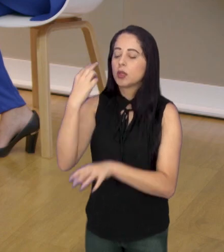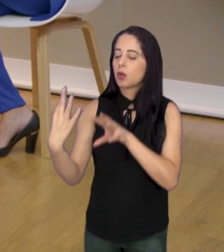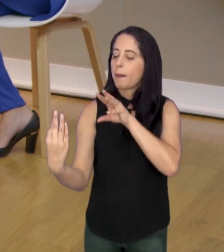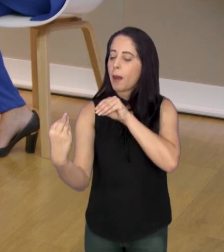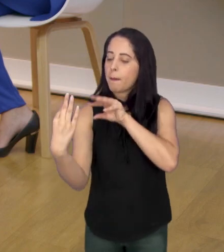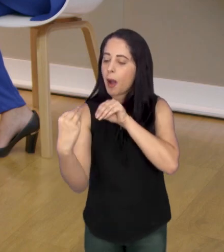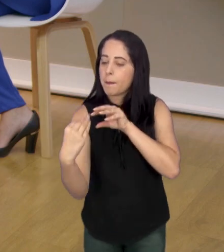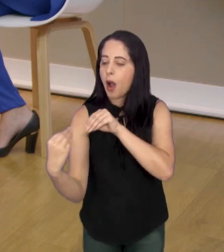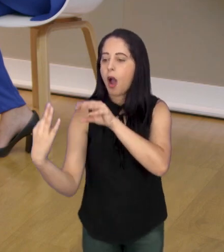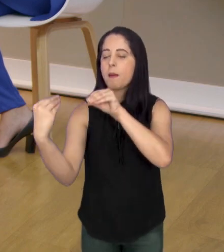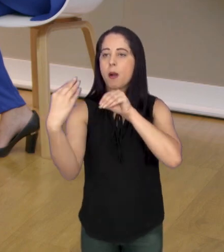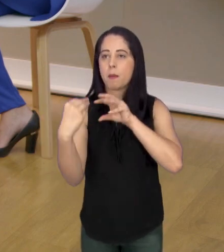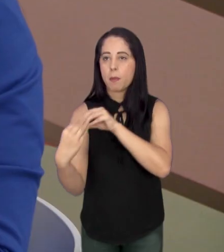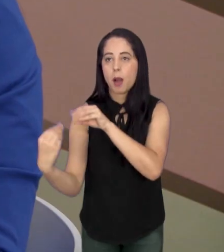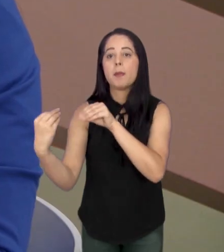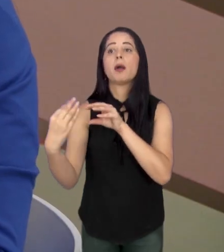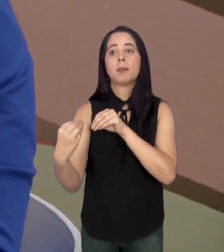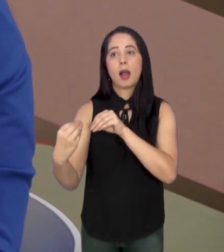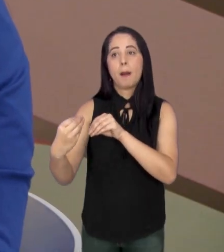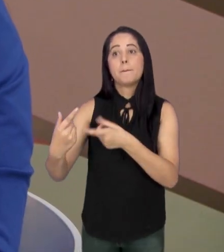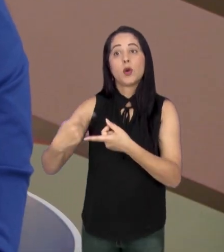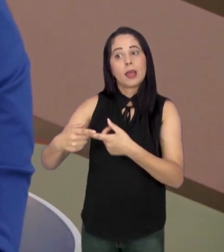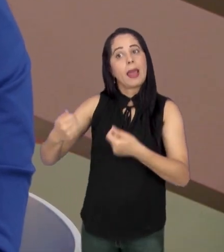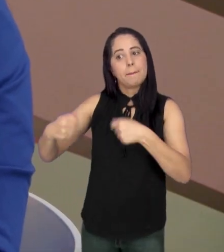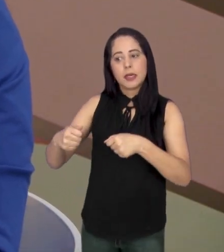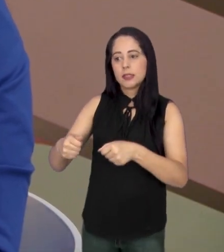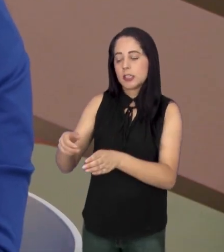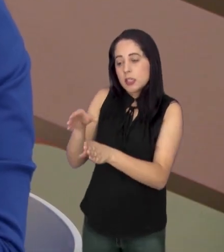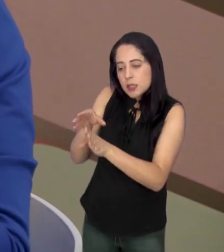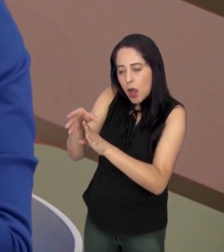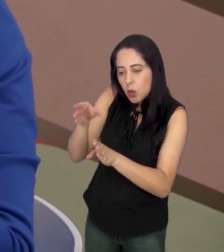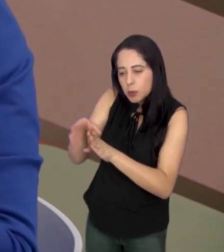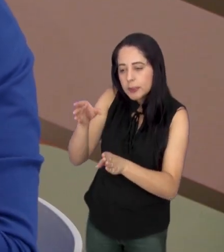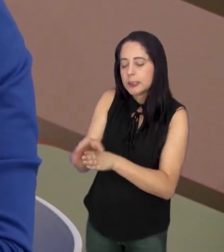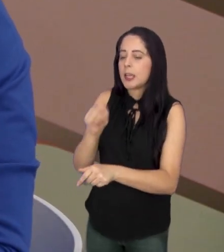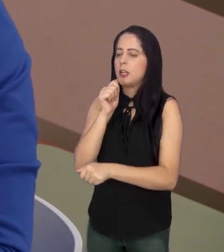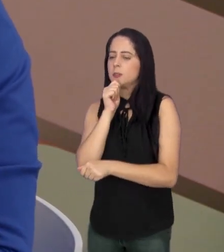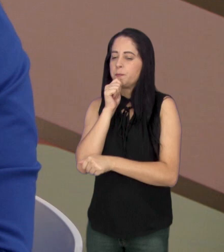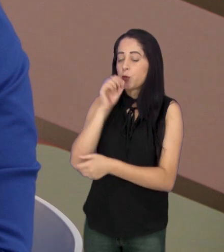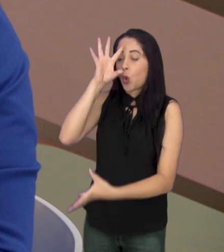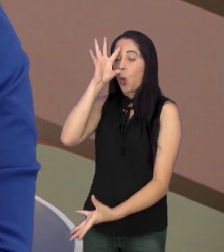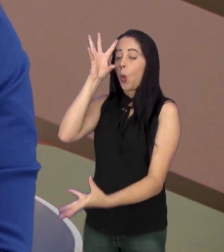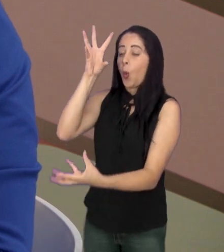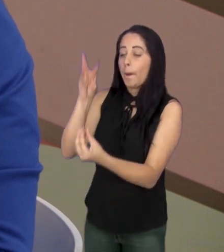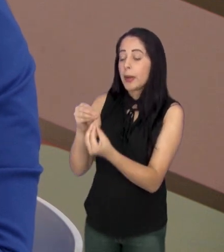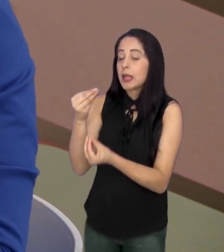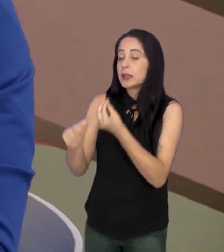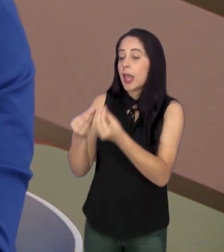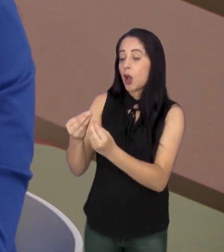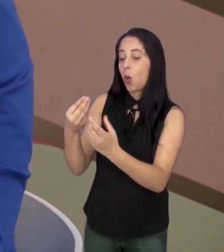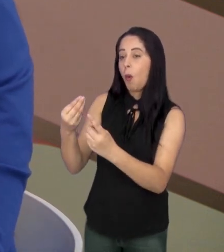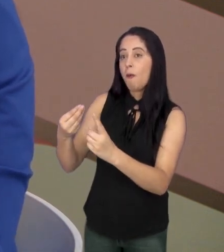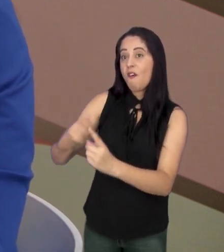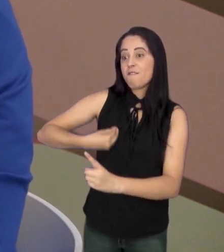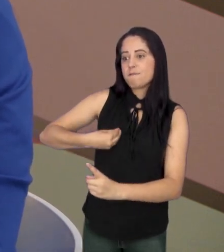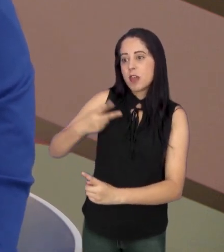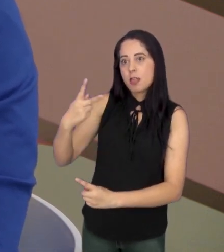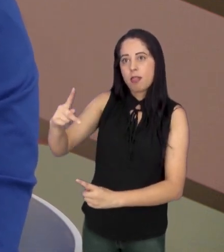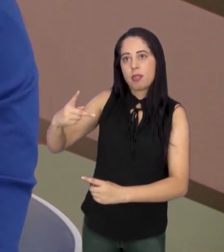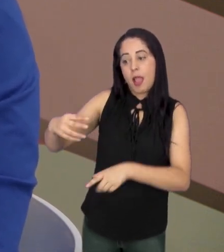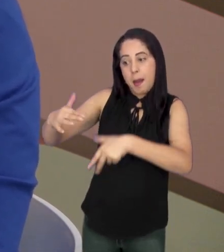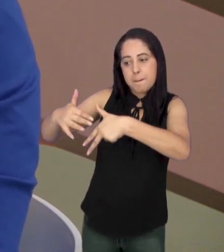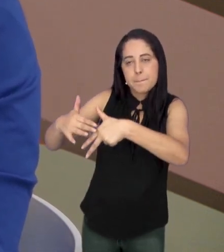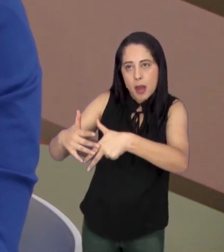horas, porque a gente precisa fazer esse processo educativo. A gente precisa entender o paciente, entender o estilo de